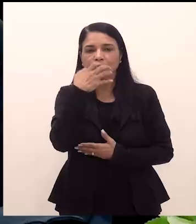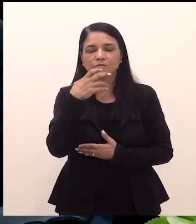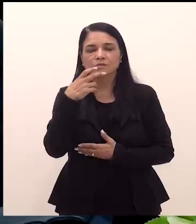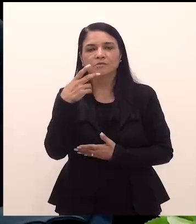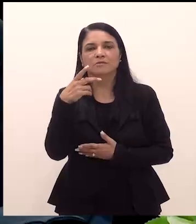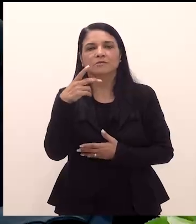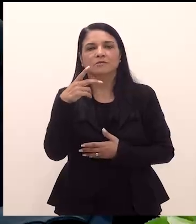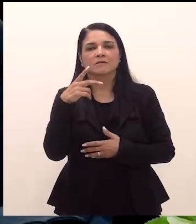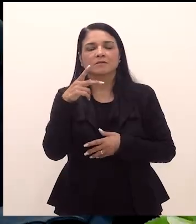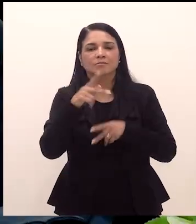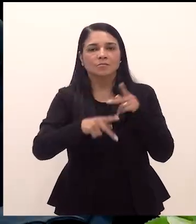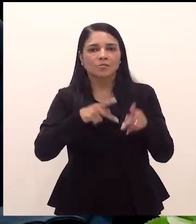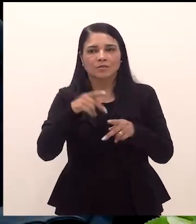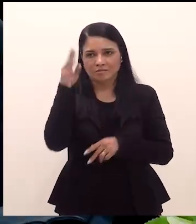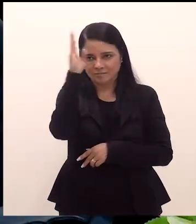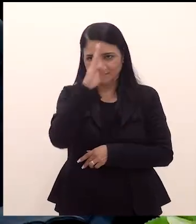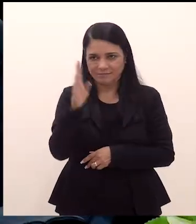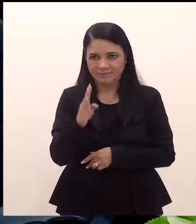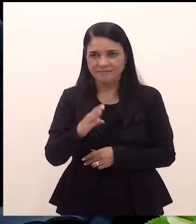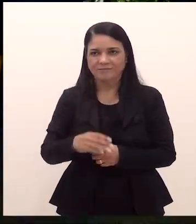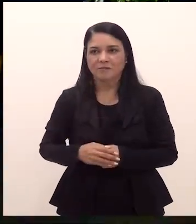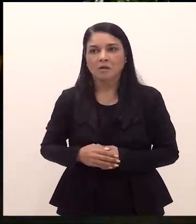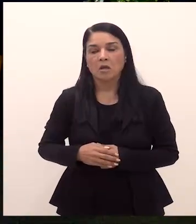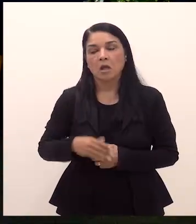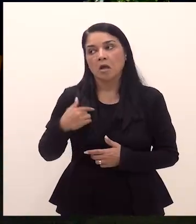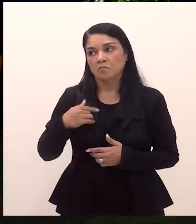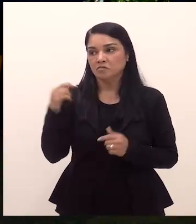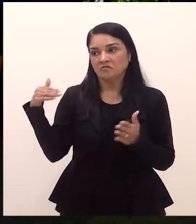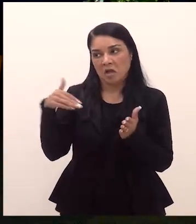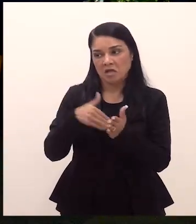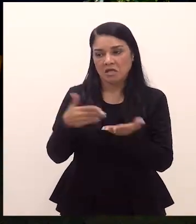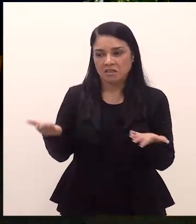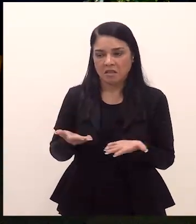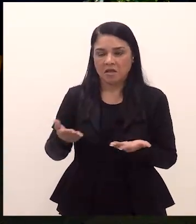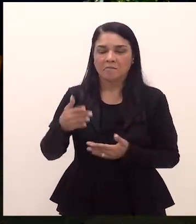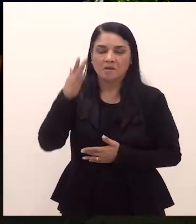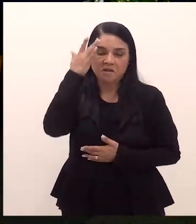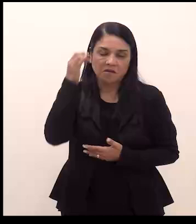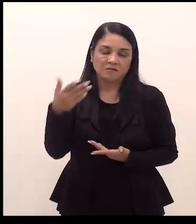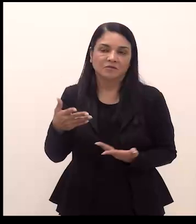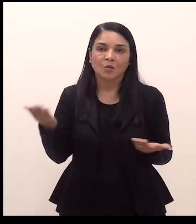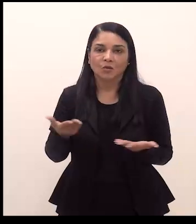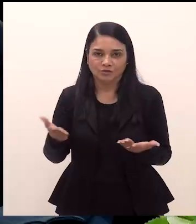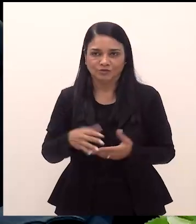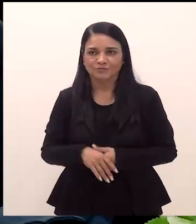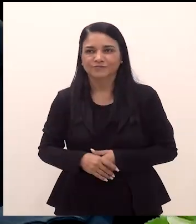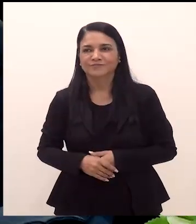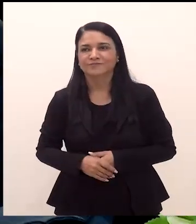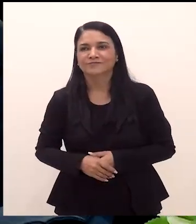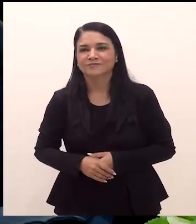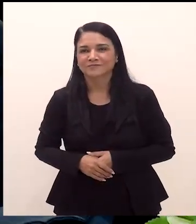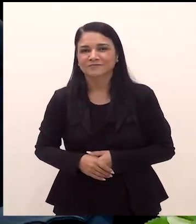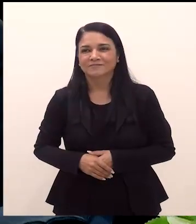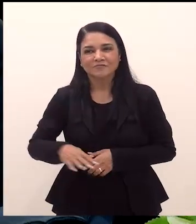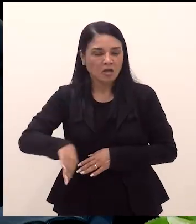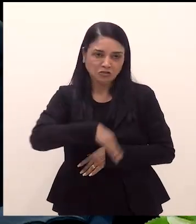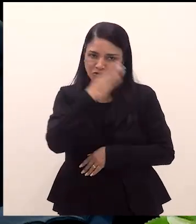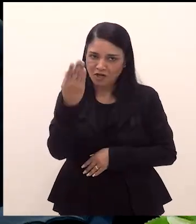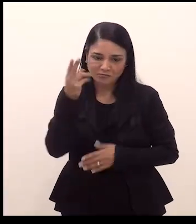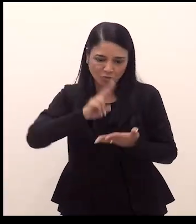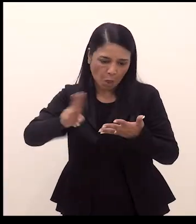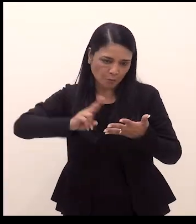promissores da música popular brasileira, para você? Poxa, posso ficar aqui até amanhã. Mas então fica hoje. Fala